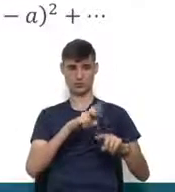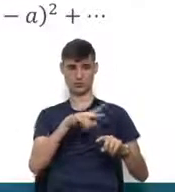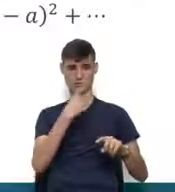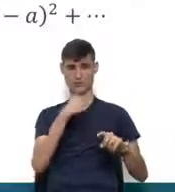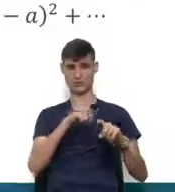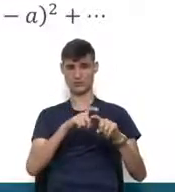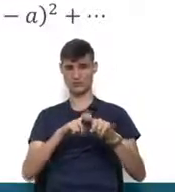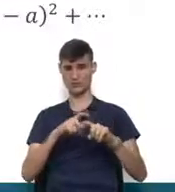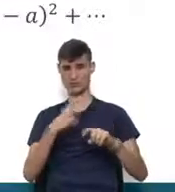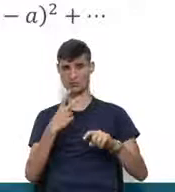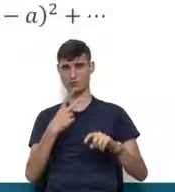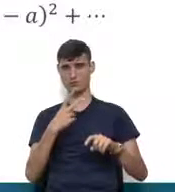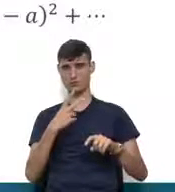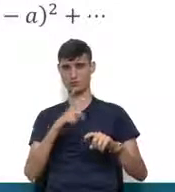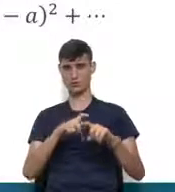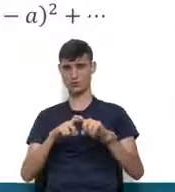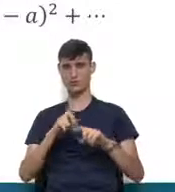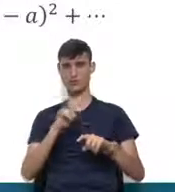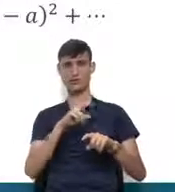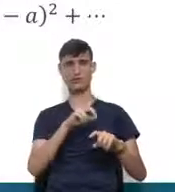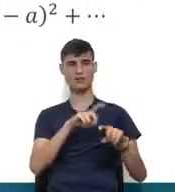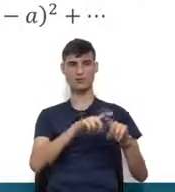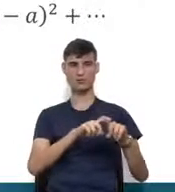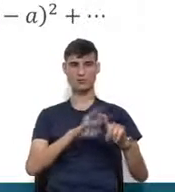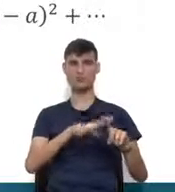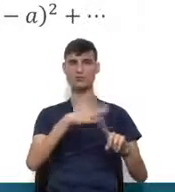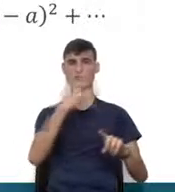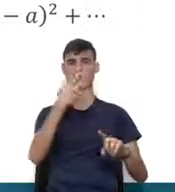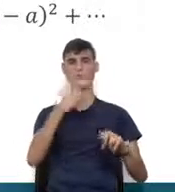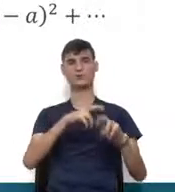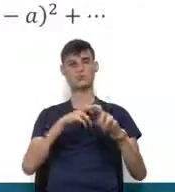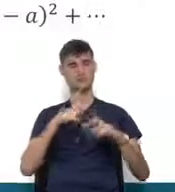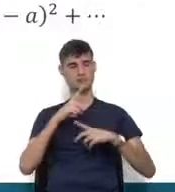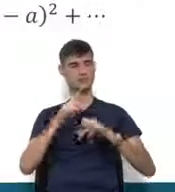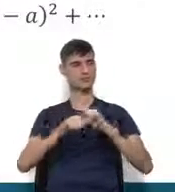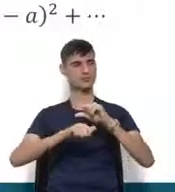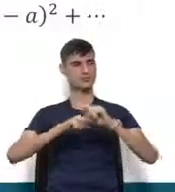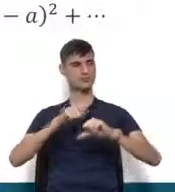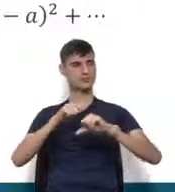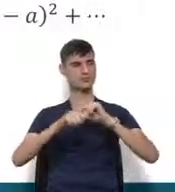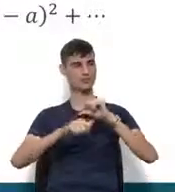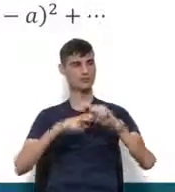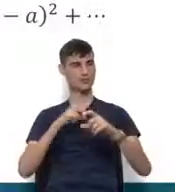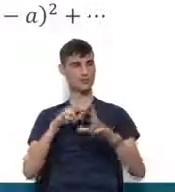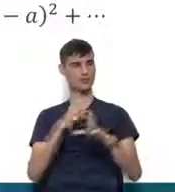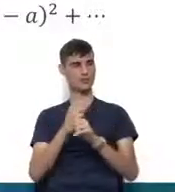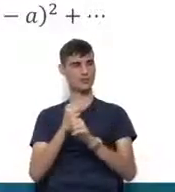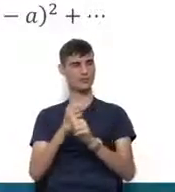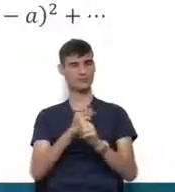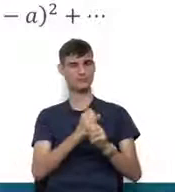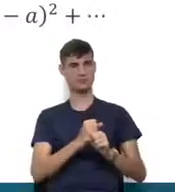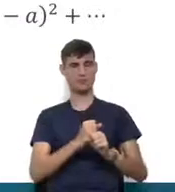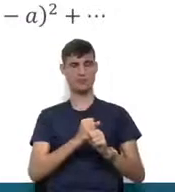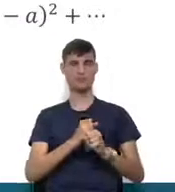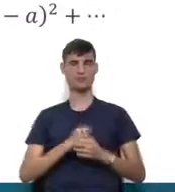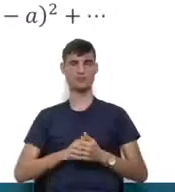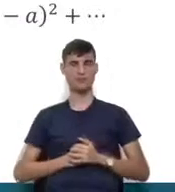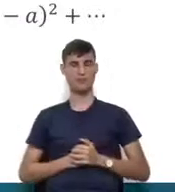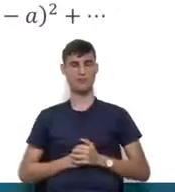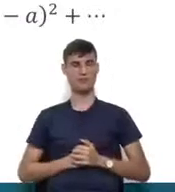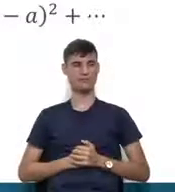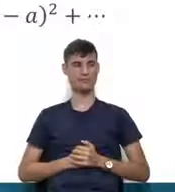por x, vai dar x ao cubo. E assim sucessivamente. Então, nós temos uma série geométrica. A série de